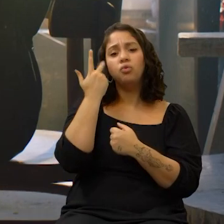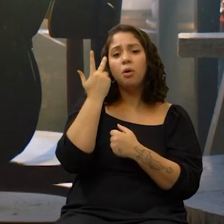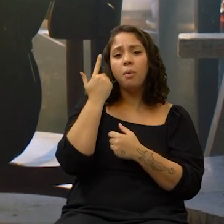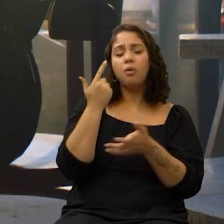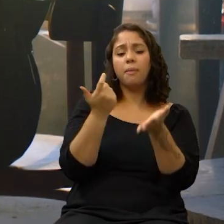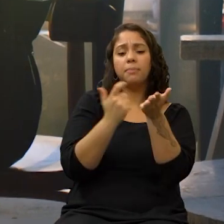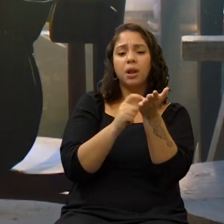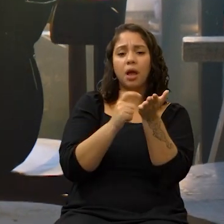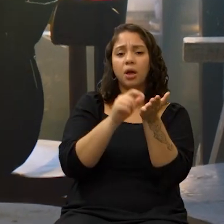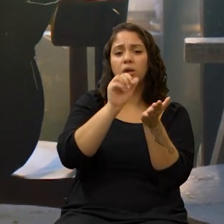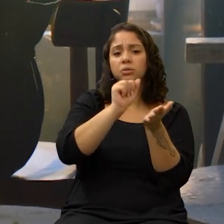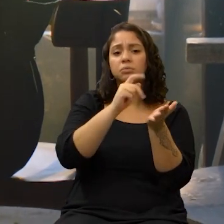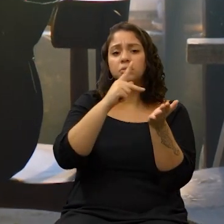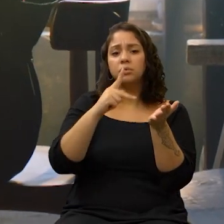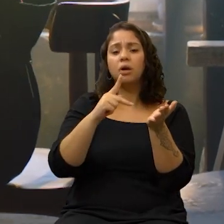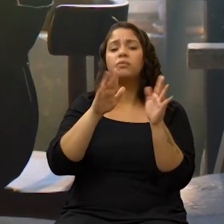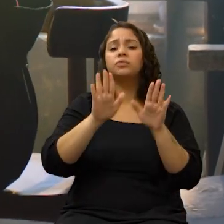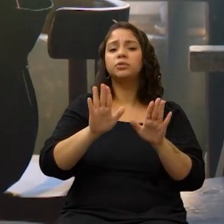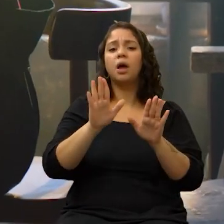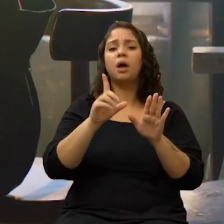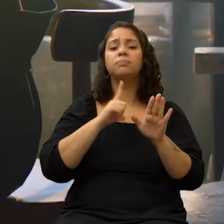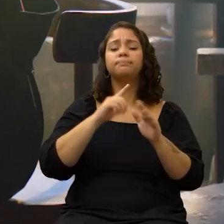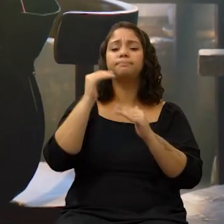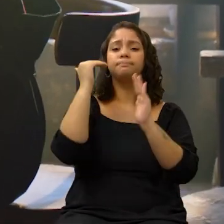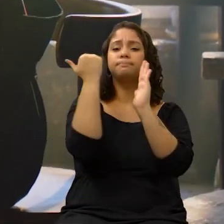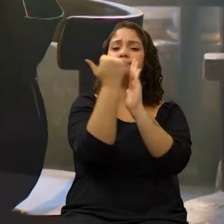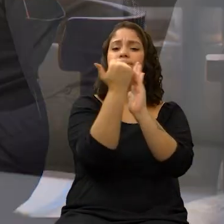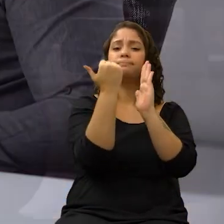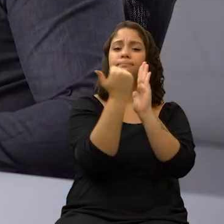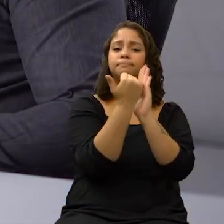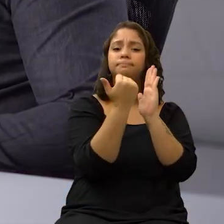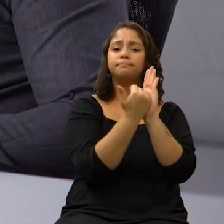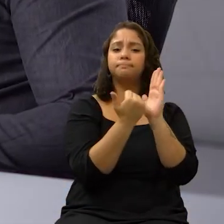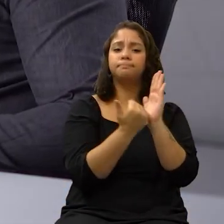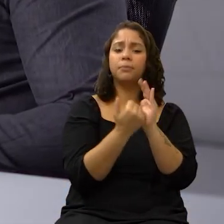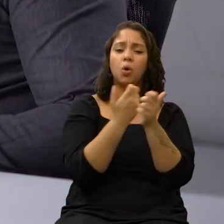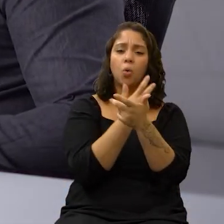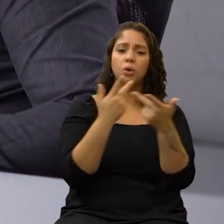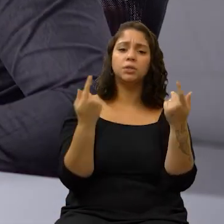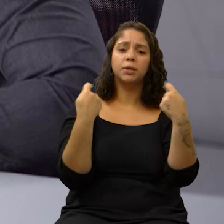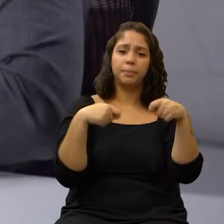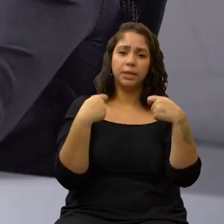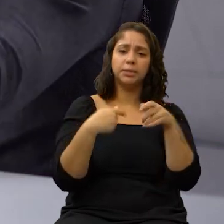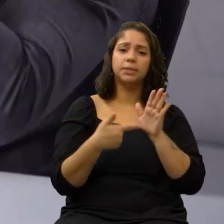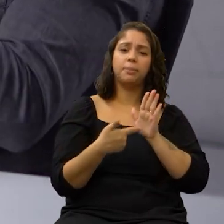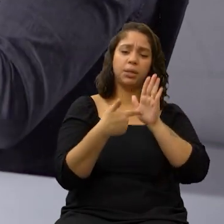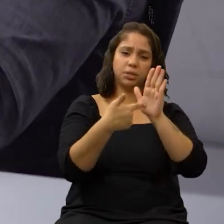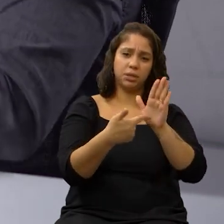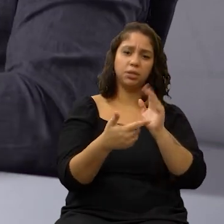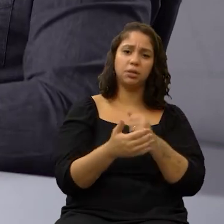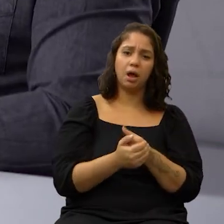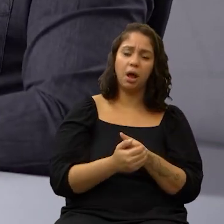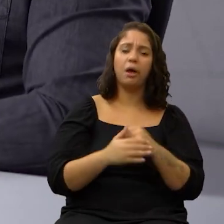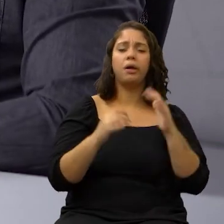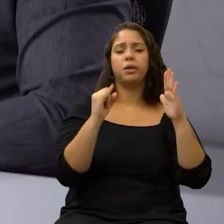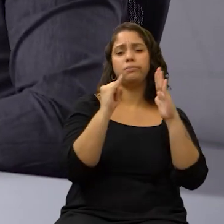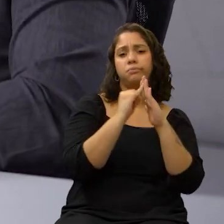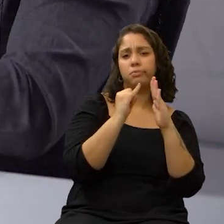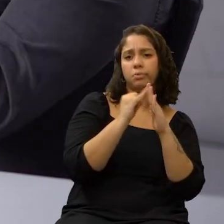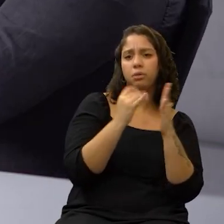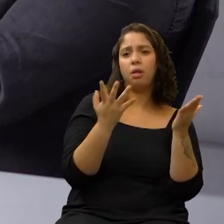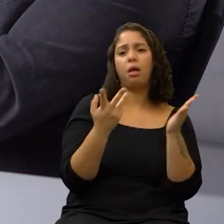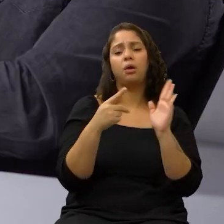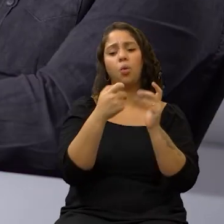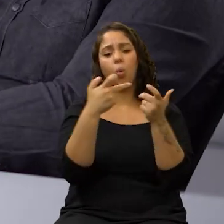próprio aplicativo, você tem lá os itens que você precisa declarar. Então, o próprio aplicativo já vai te indicando